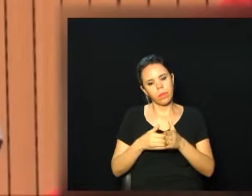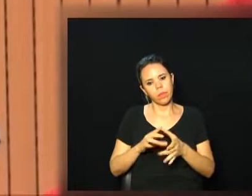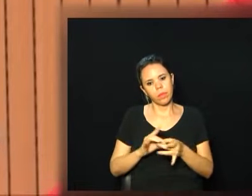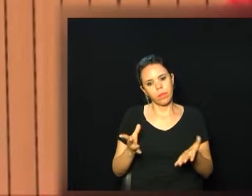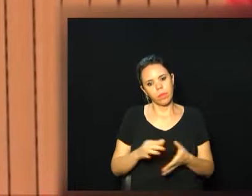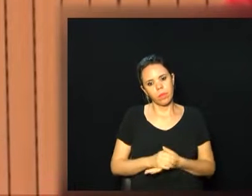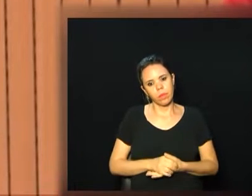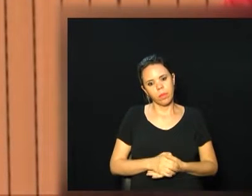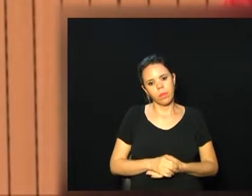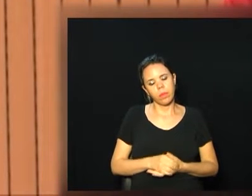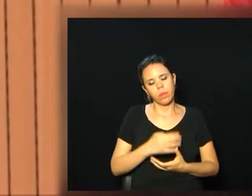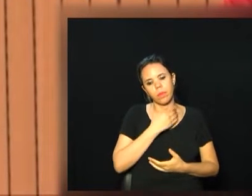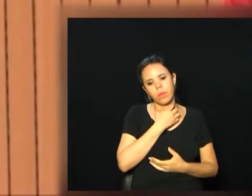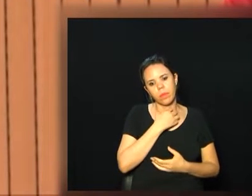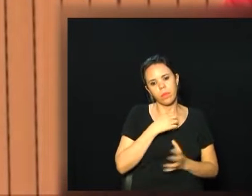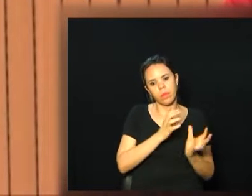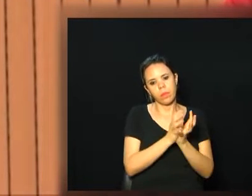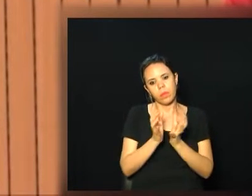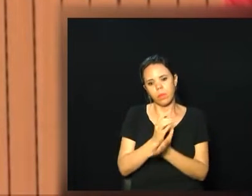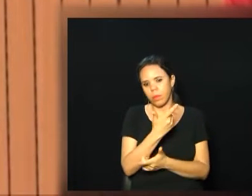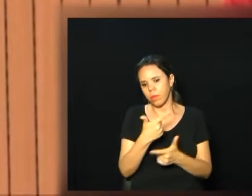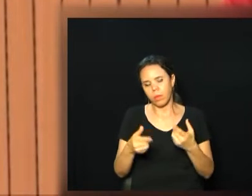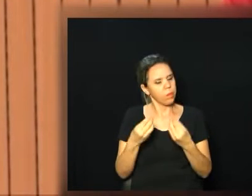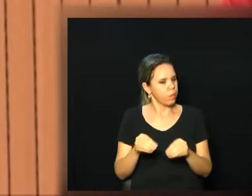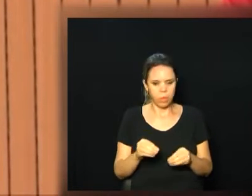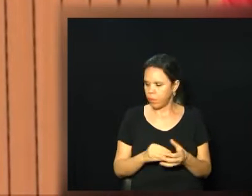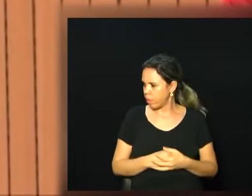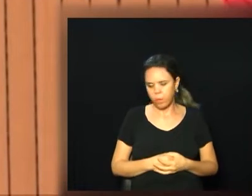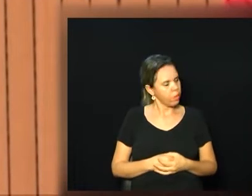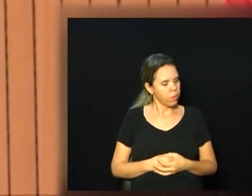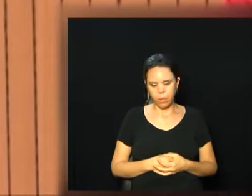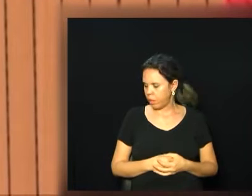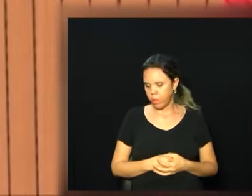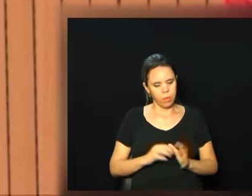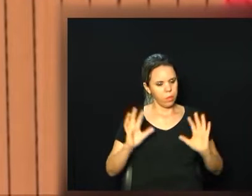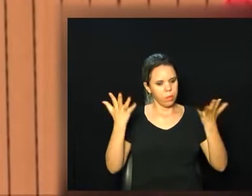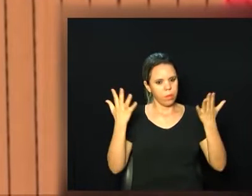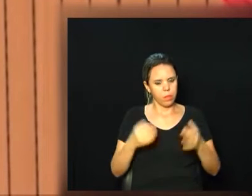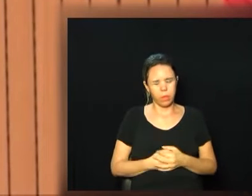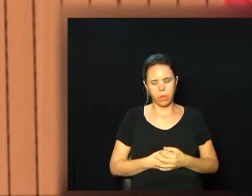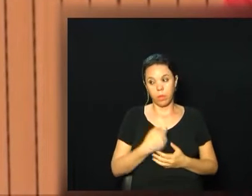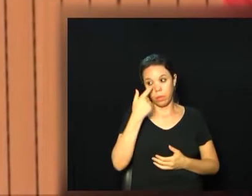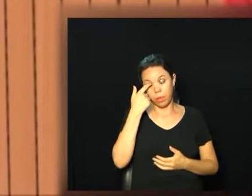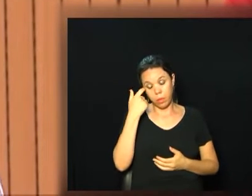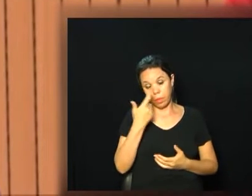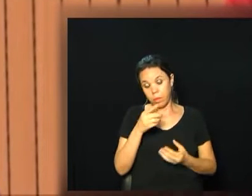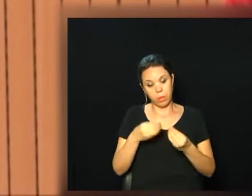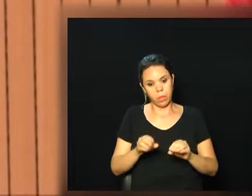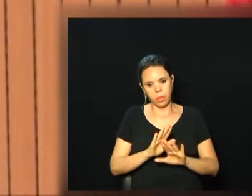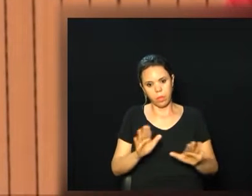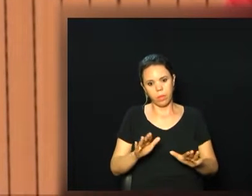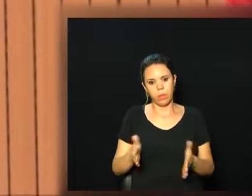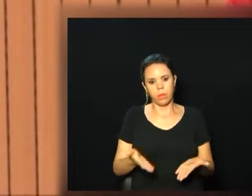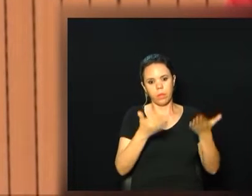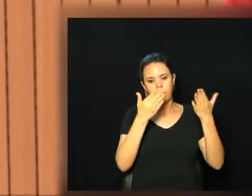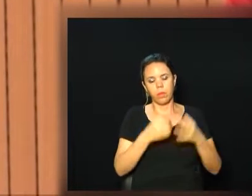essa decisão, para que os blocos não tenham prejuízo, para que um eventual patrocinador não tenha prejuízo. A gente vai levar